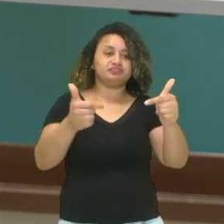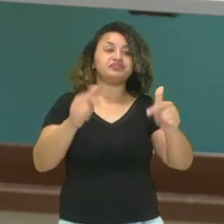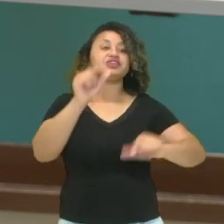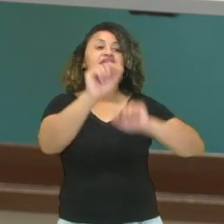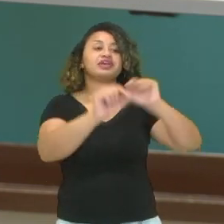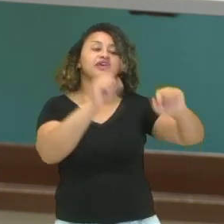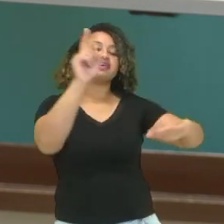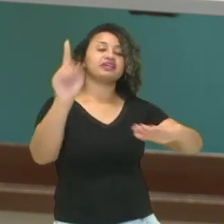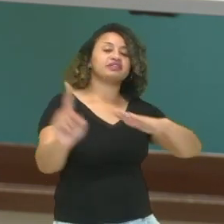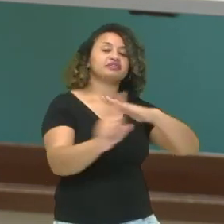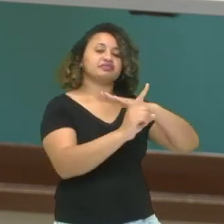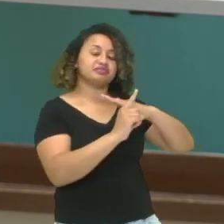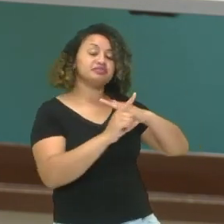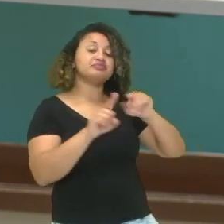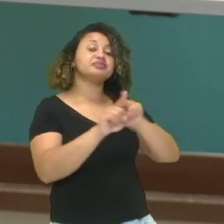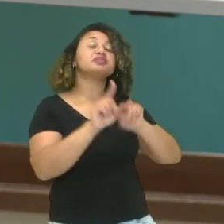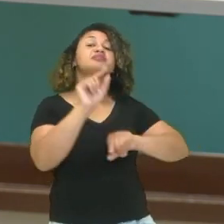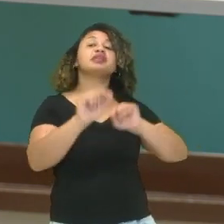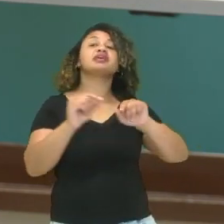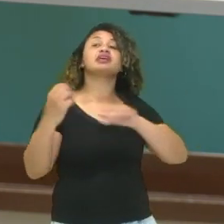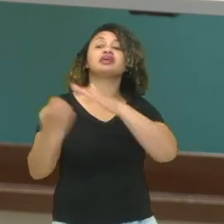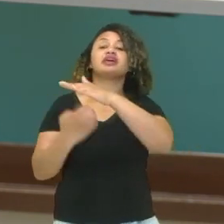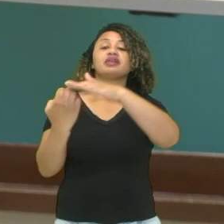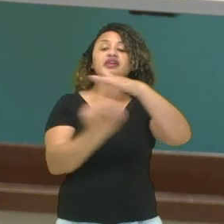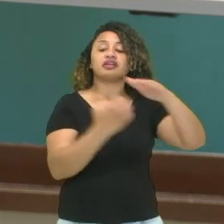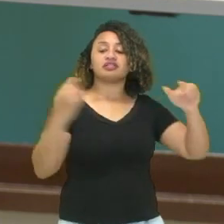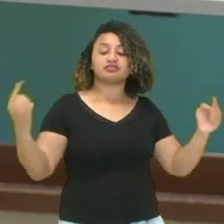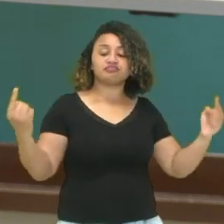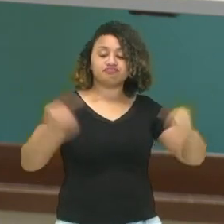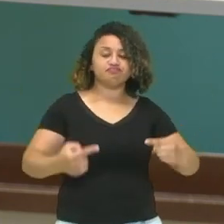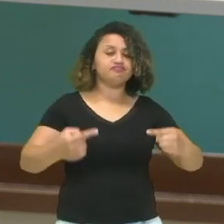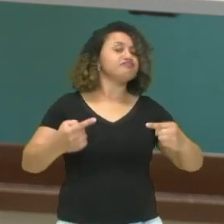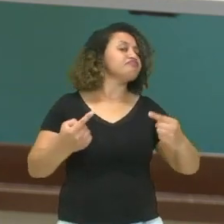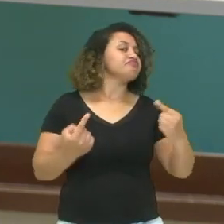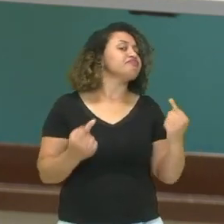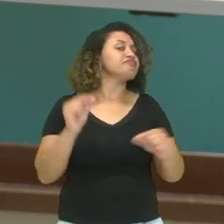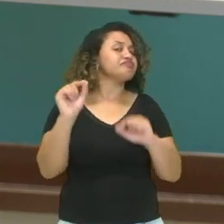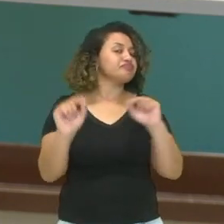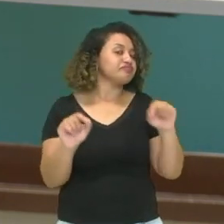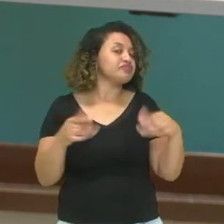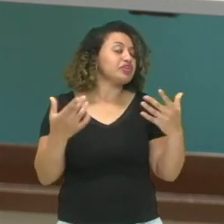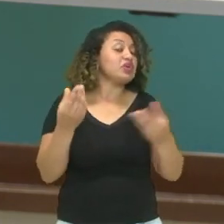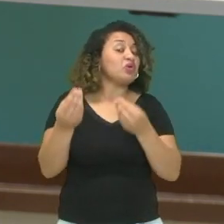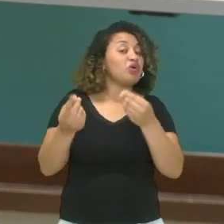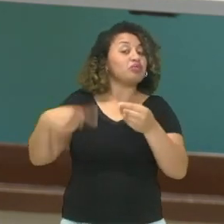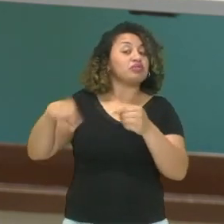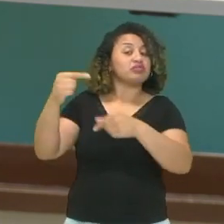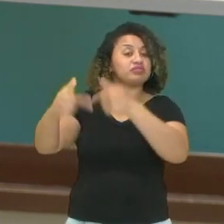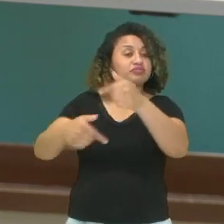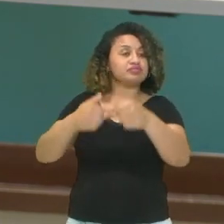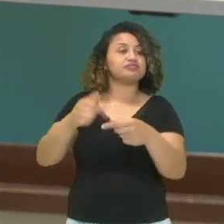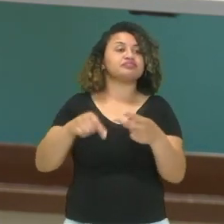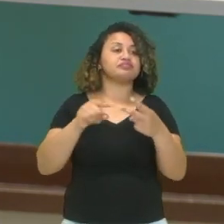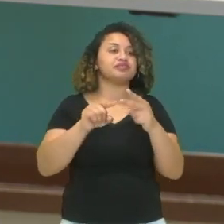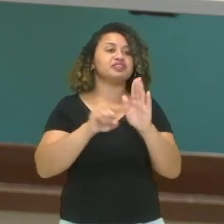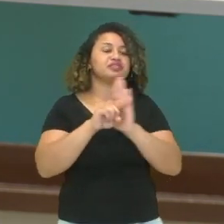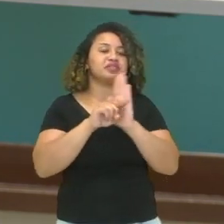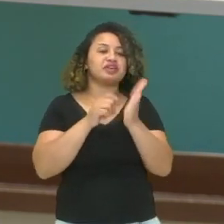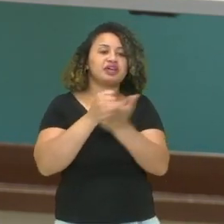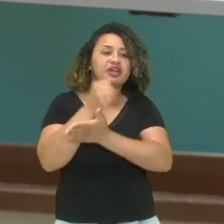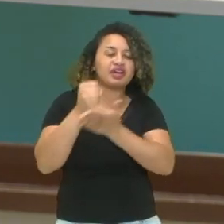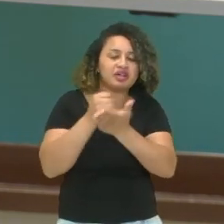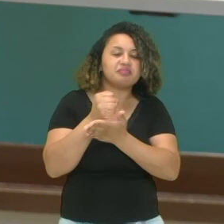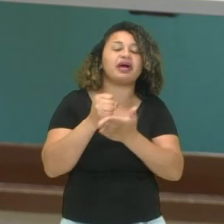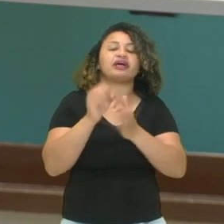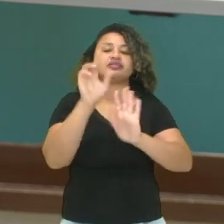são seus clientes e também entender como trabalham os seus concorrentes. A pesquisa é a base do